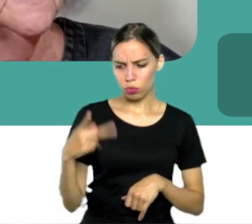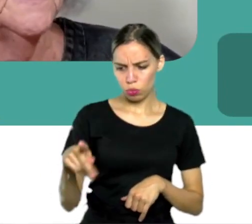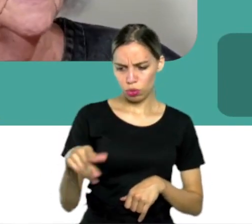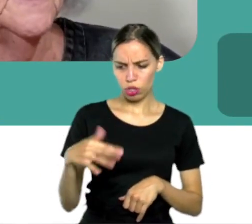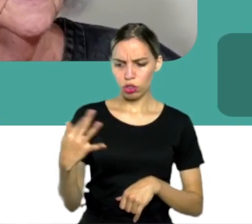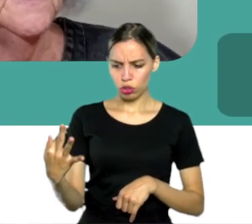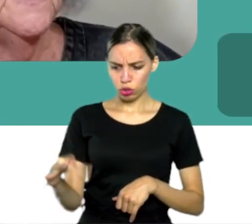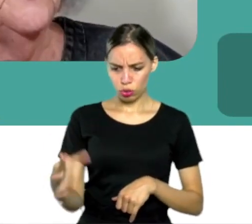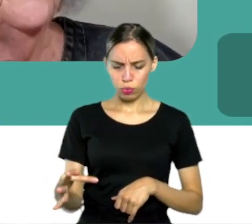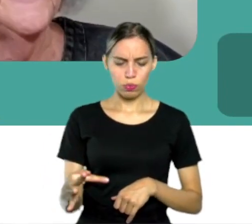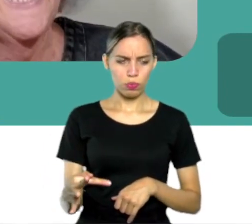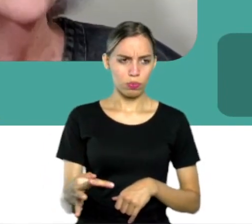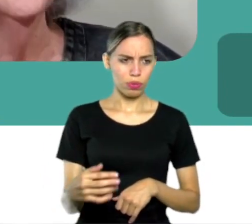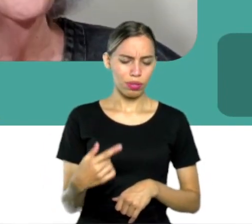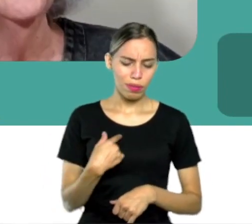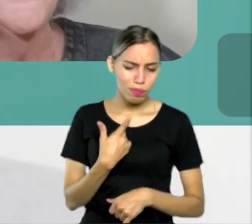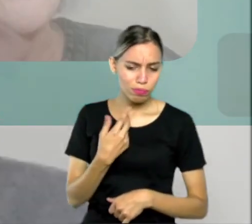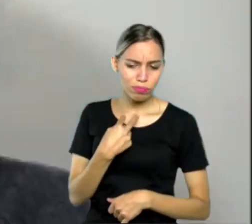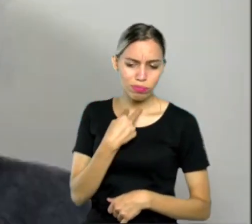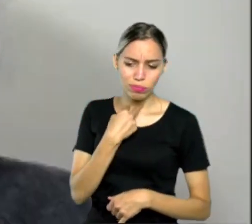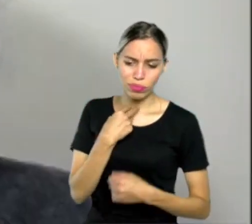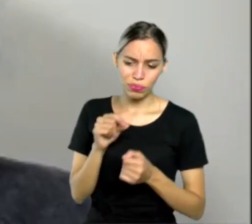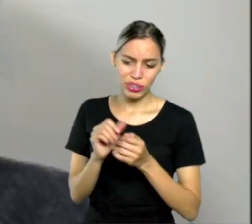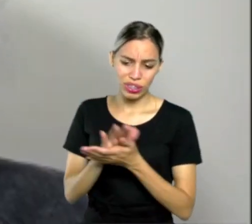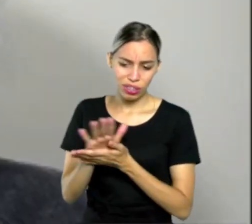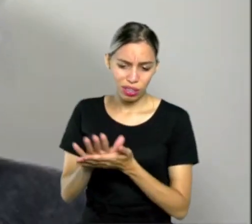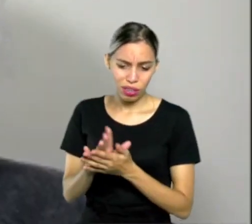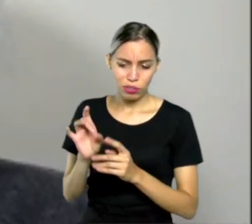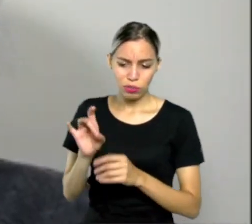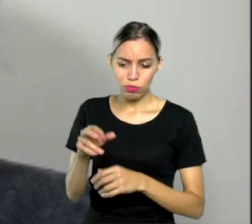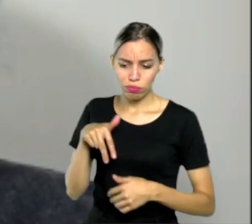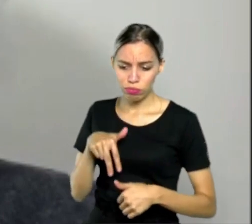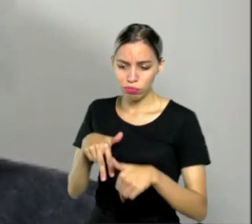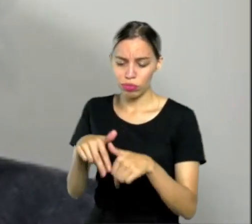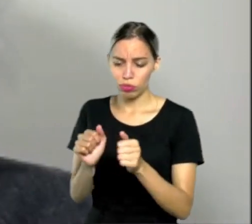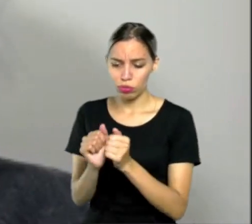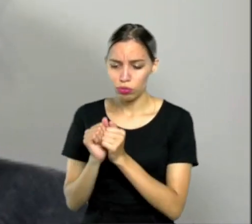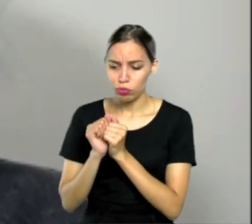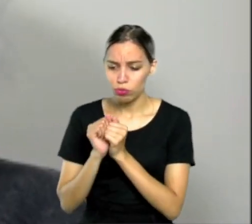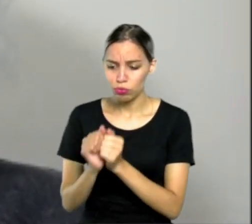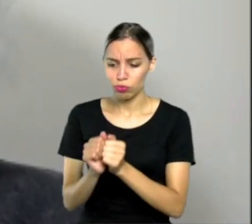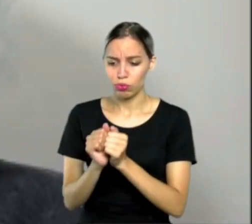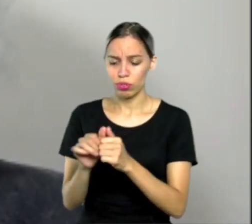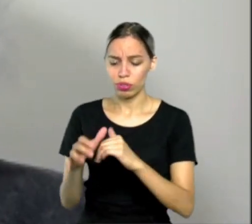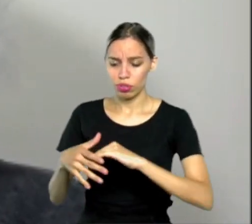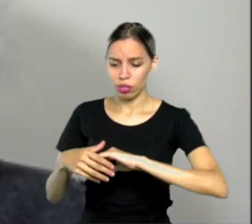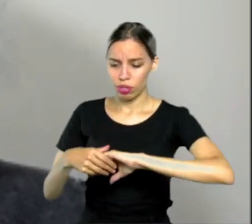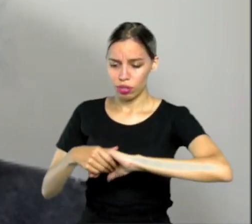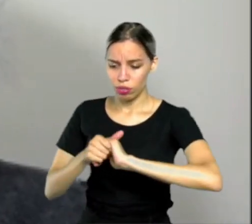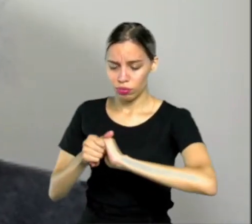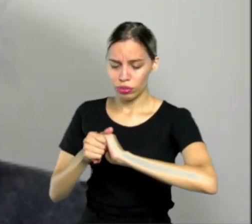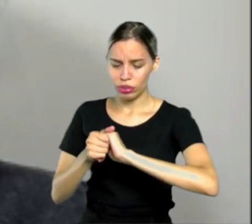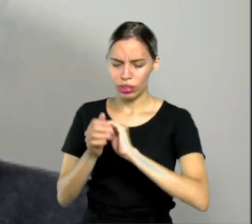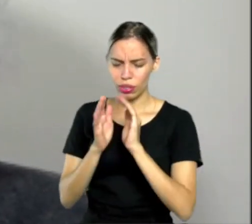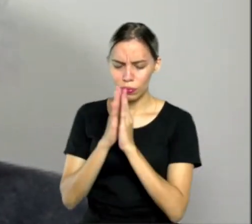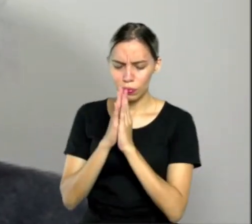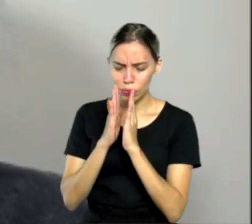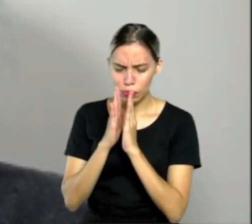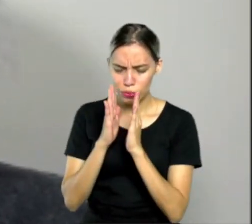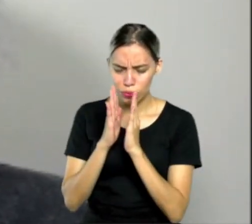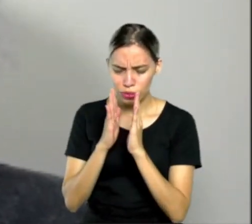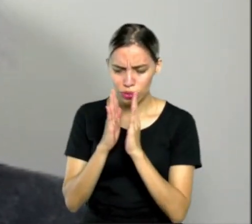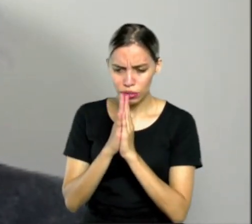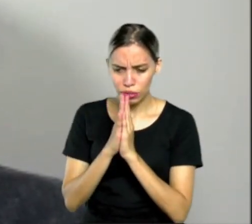não ser ficar do teu lado, segurar a tua mão, rezar, rezar e rezar sem crer